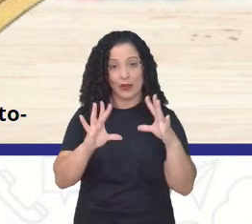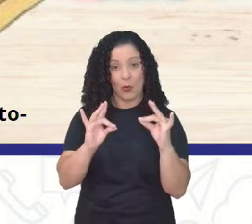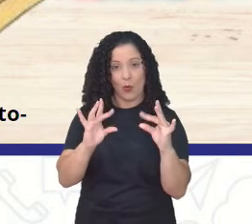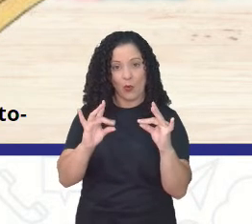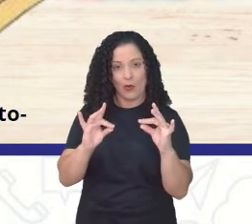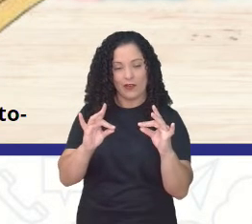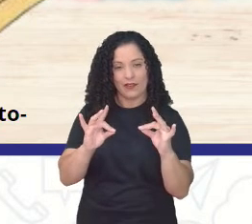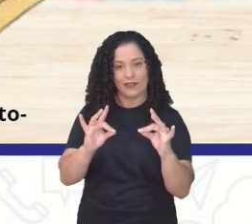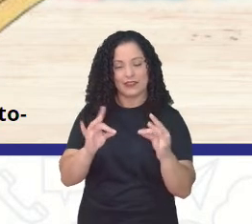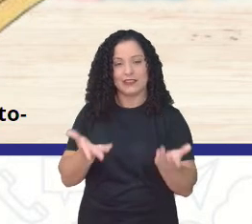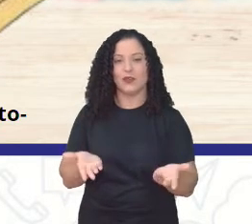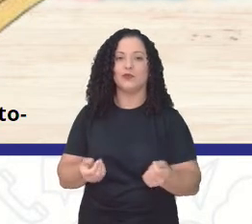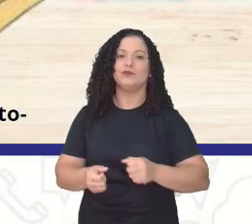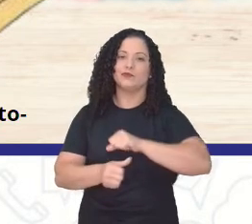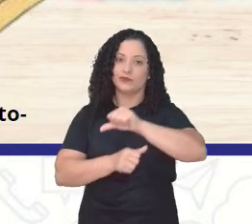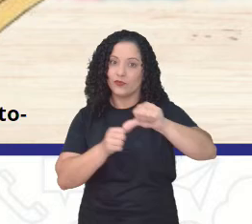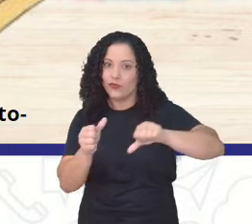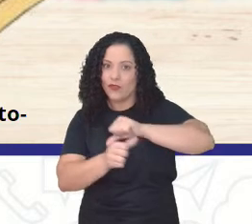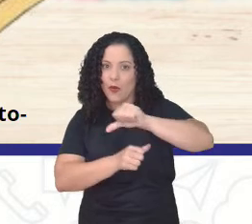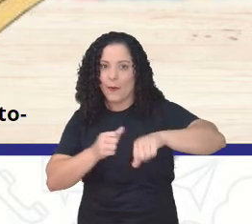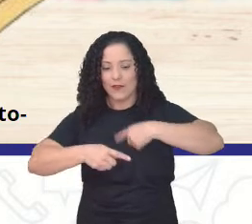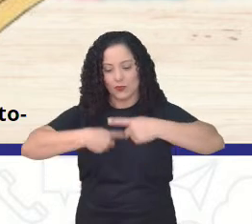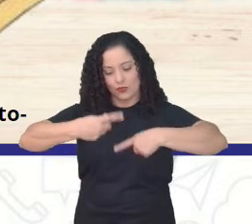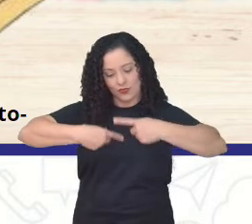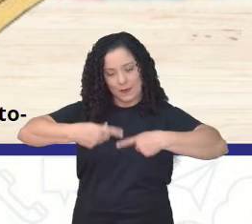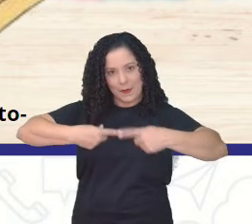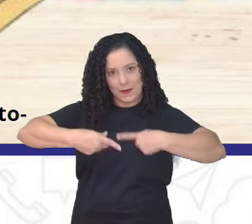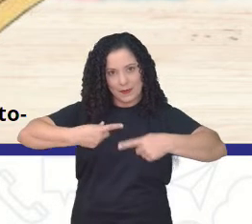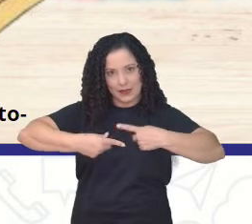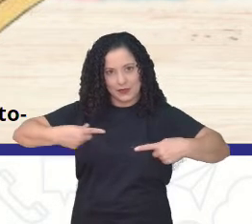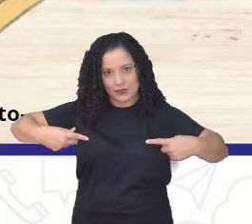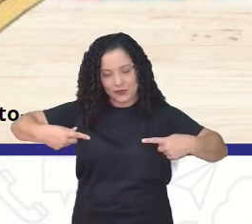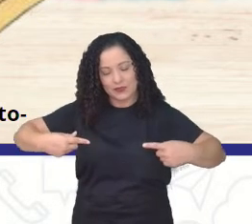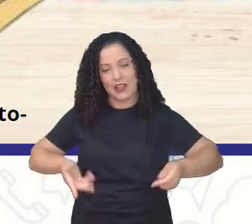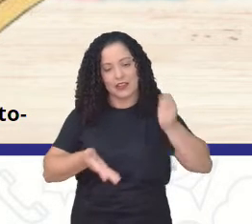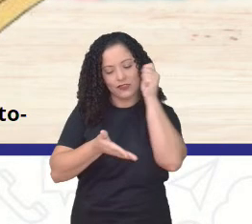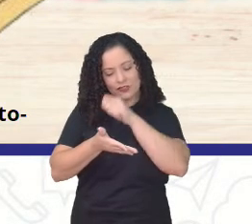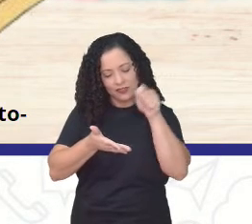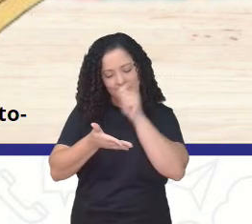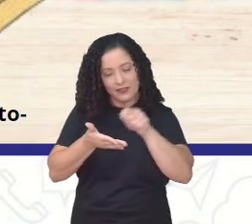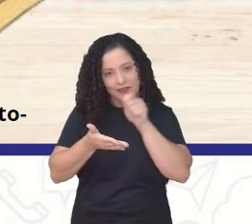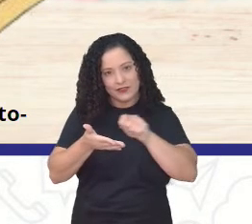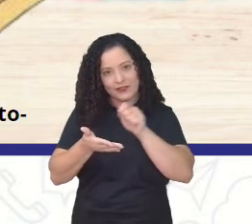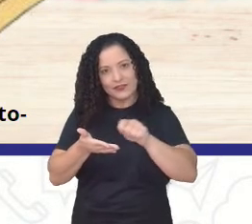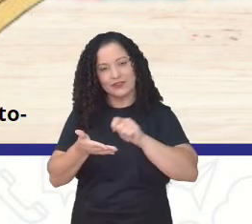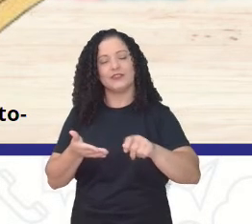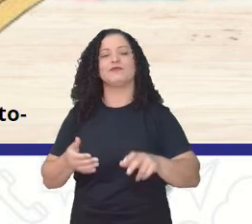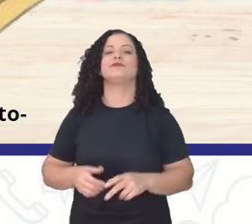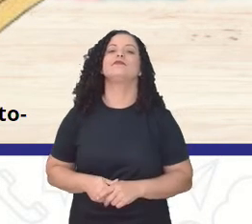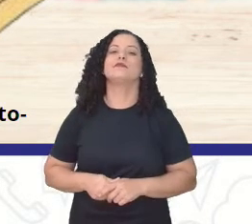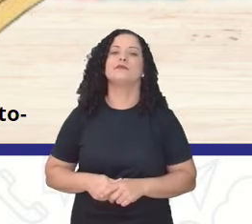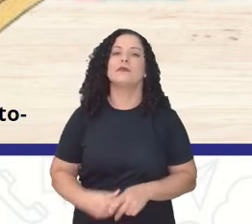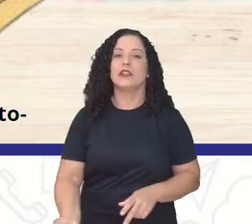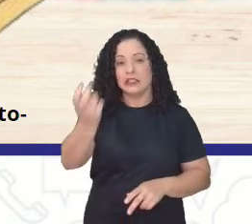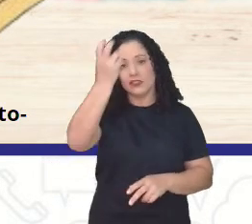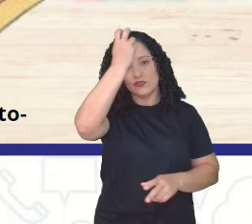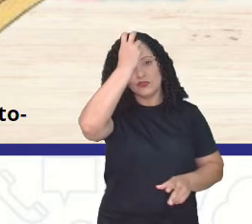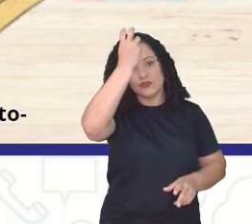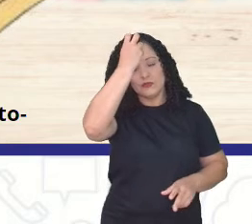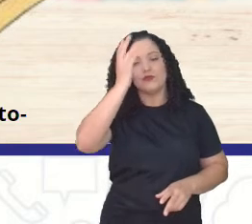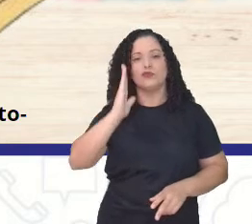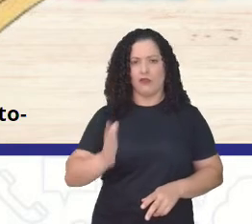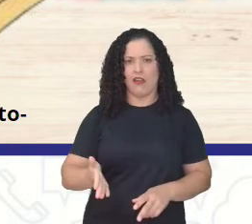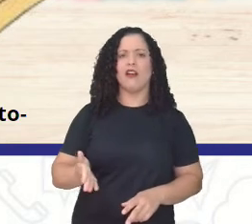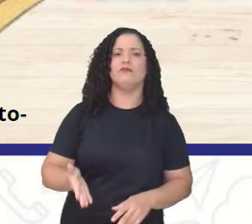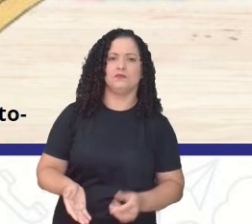eles formavam os pergaminhos de papiro, né, para poderem escrever. Porque os egípcios já escreviam, eles utilizavam